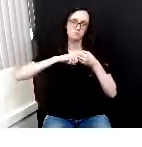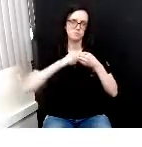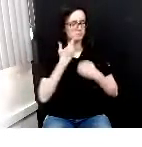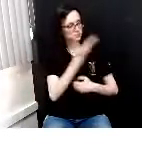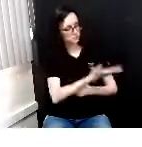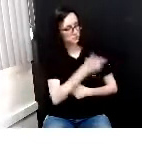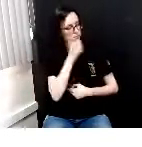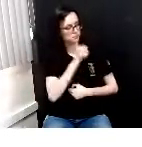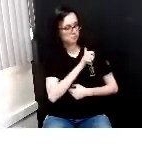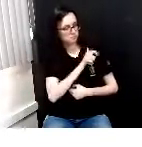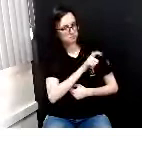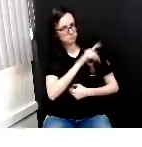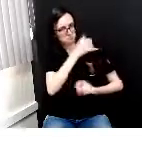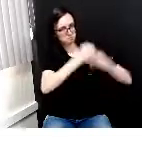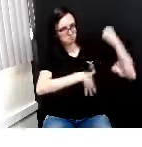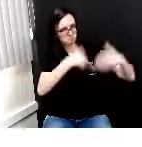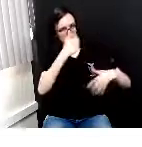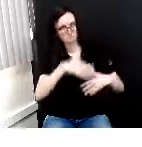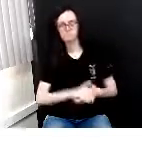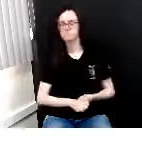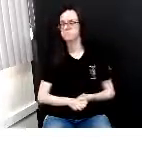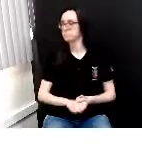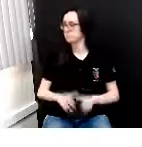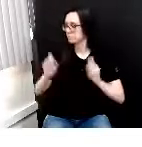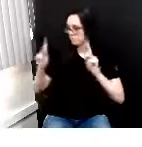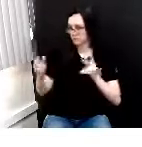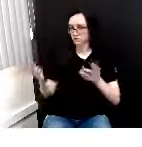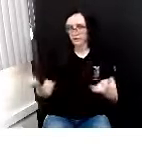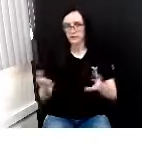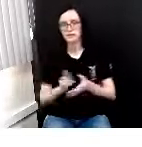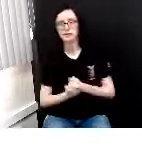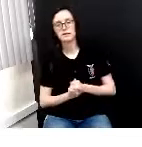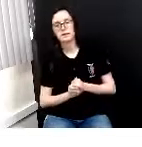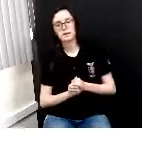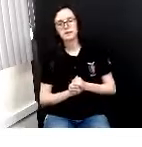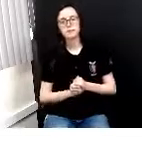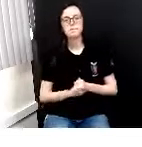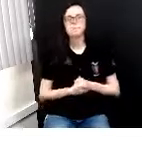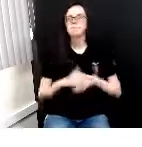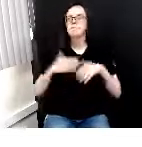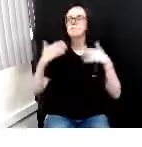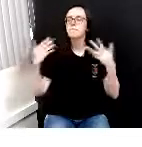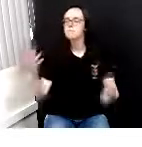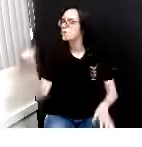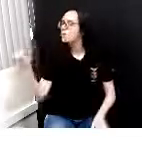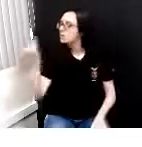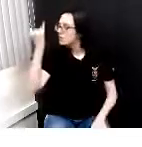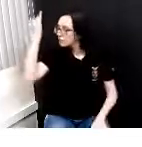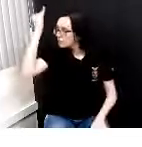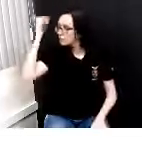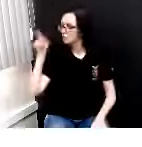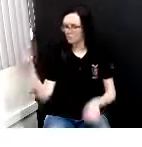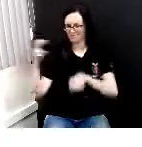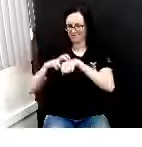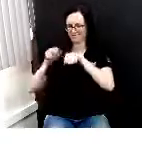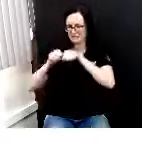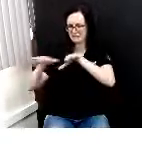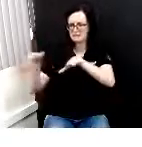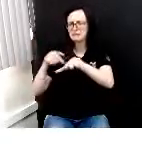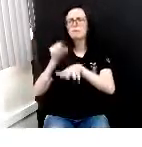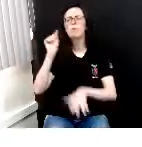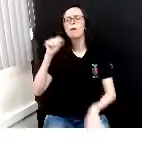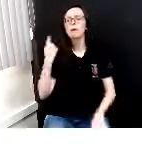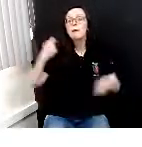doutora Cássia. Então, vamos lá. Olá. Qual a importância do coronavírus? O que nós